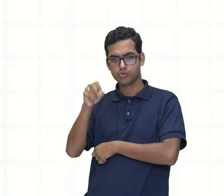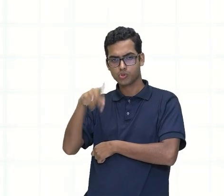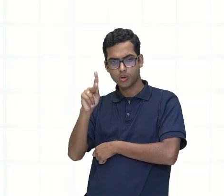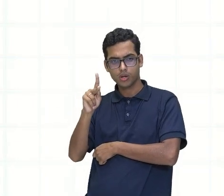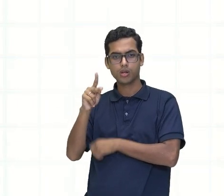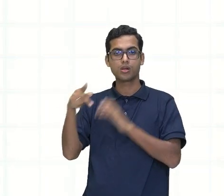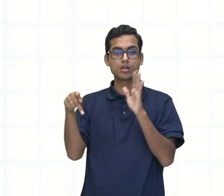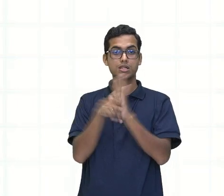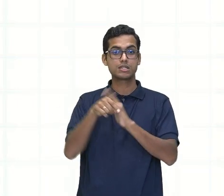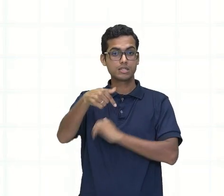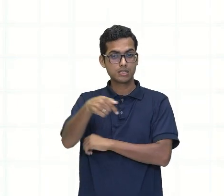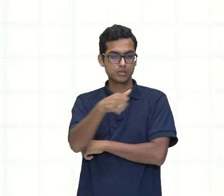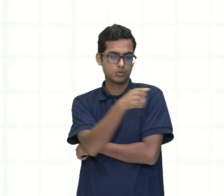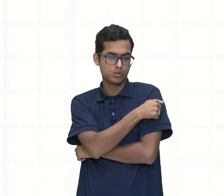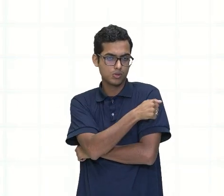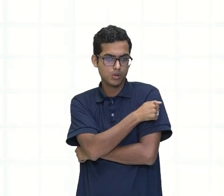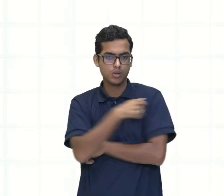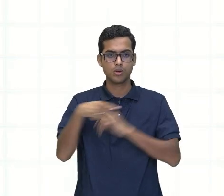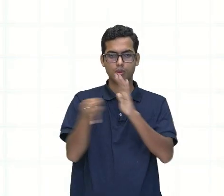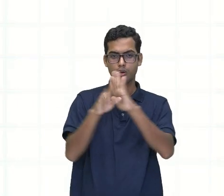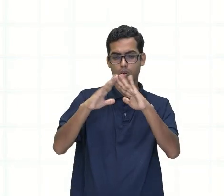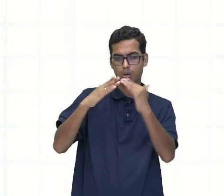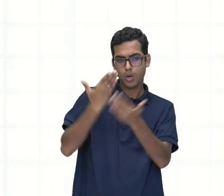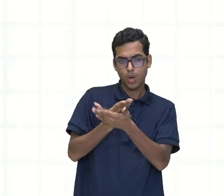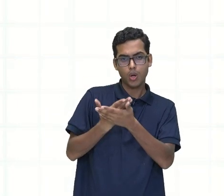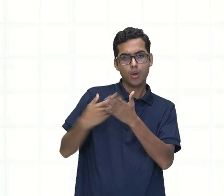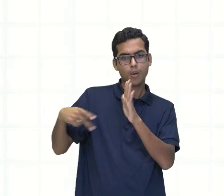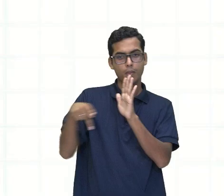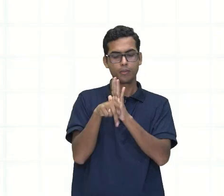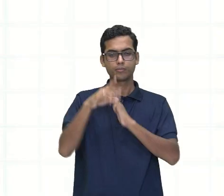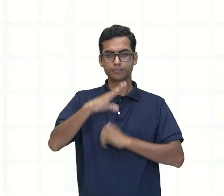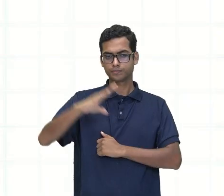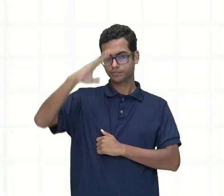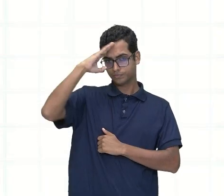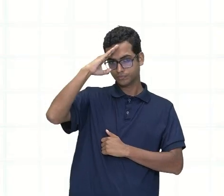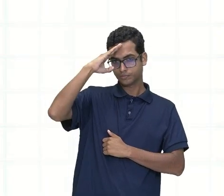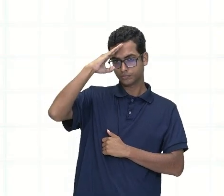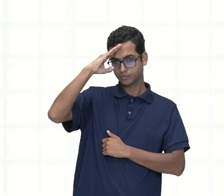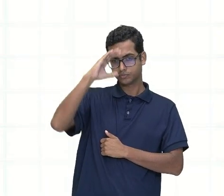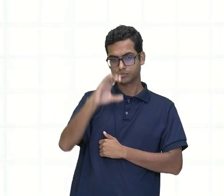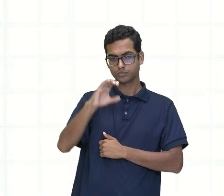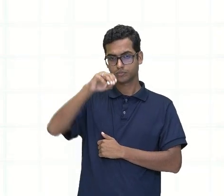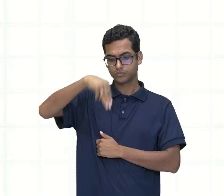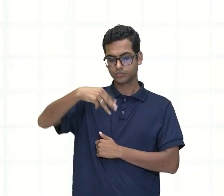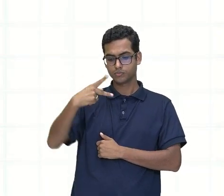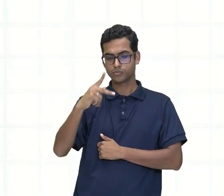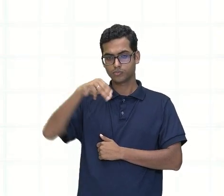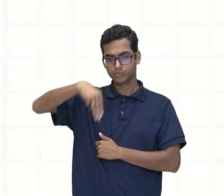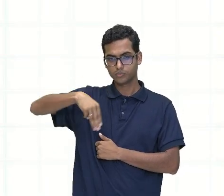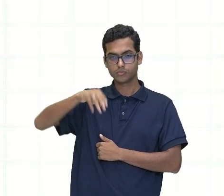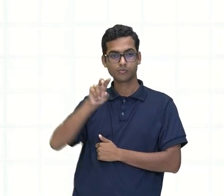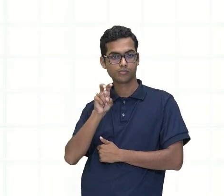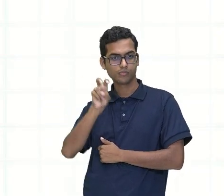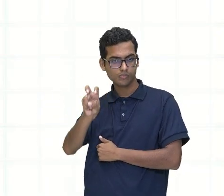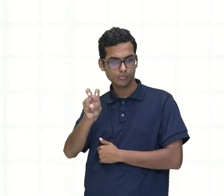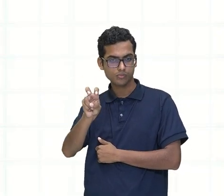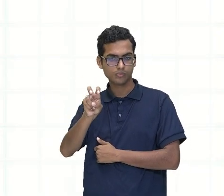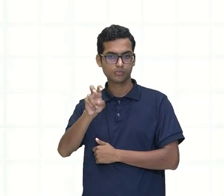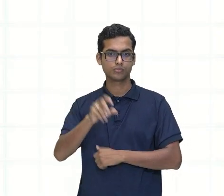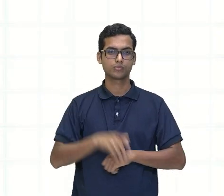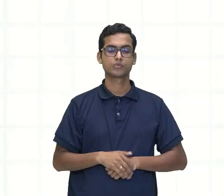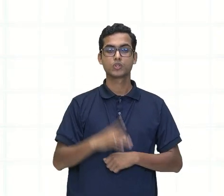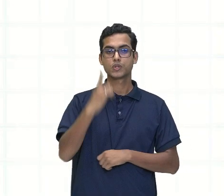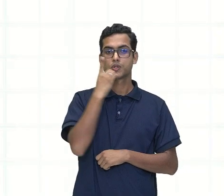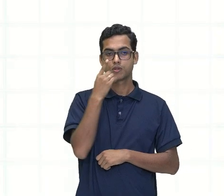Militar, 5. Então, isso aqui, gente, temos a manchete, né? Aí o título e o subtítulo. Isso é